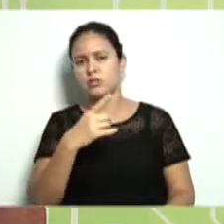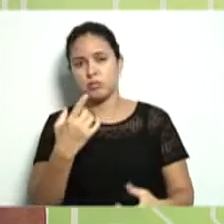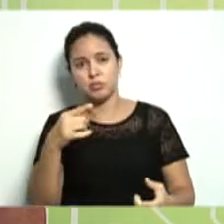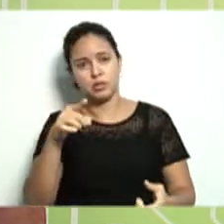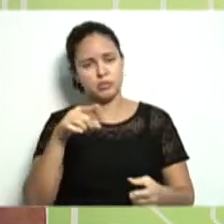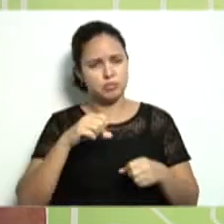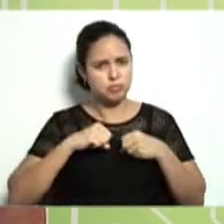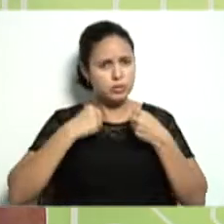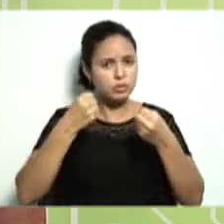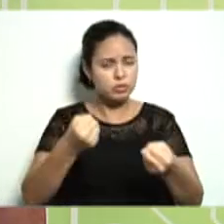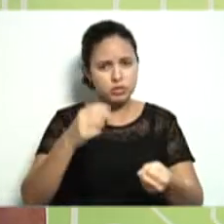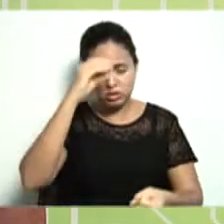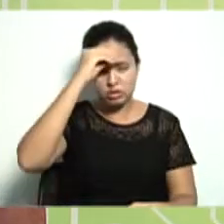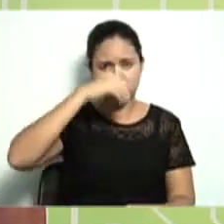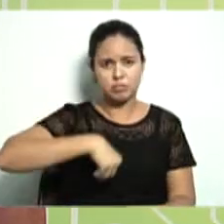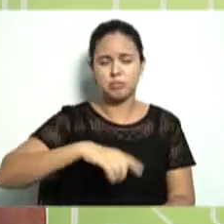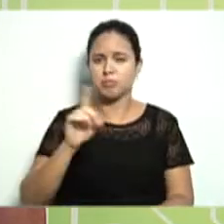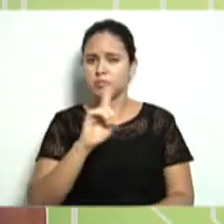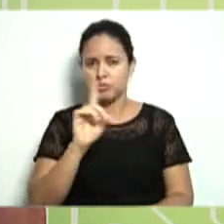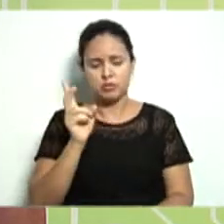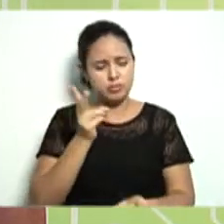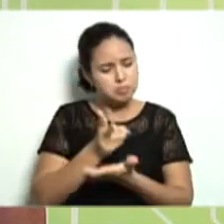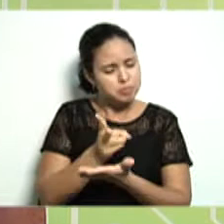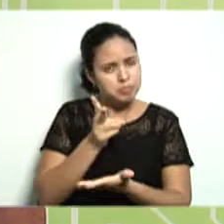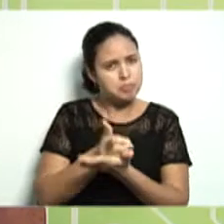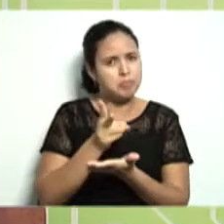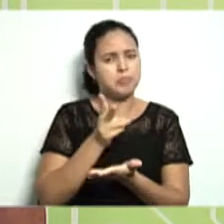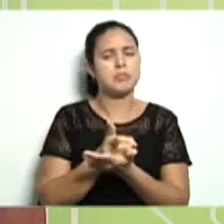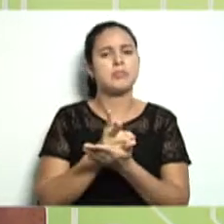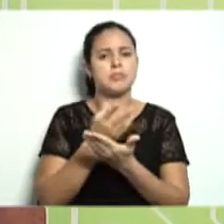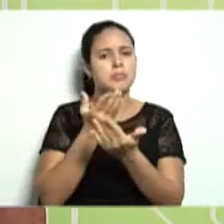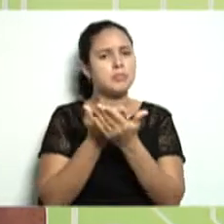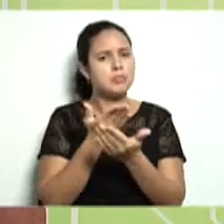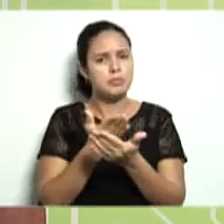E não desanimem, força, ânimo aí para a gente